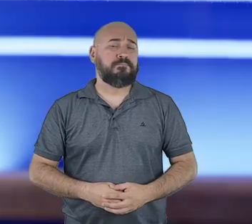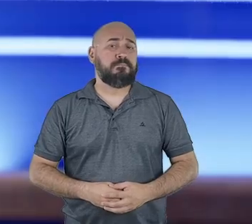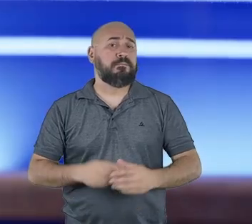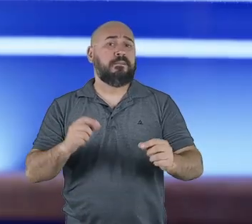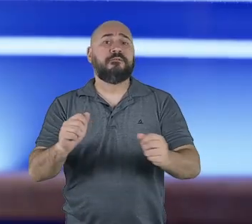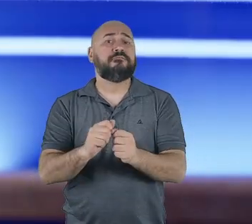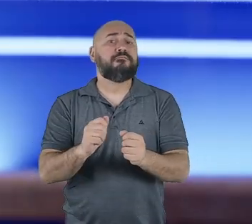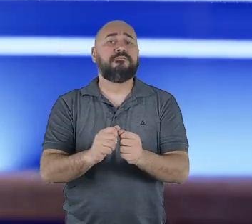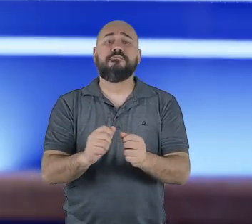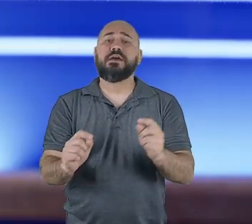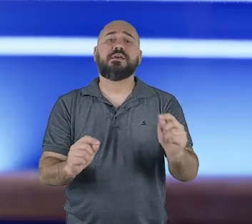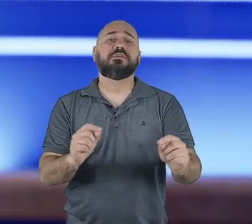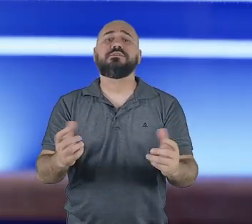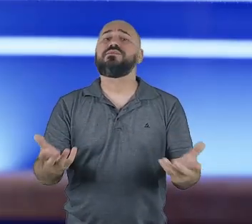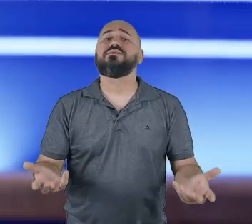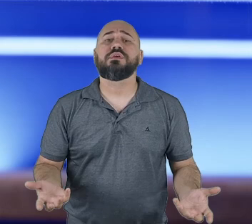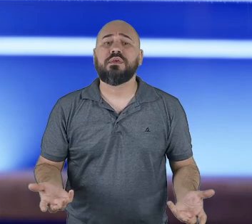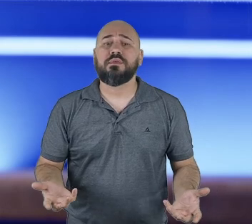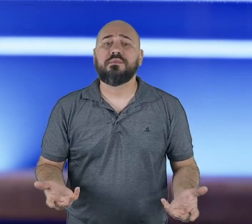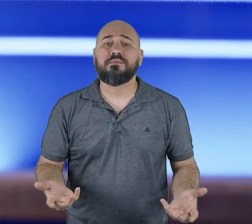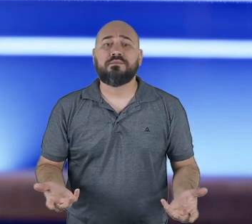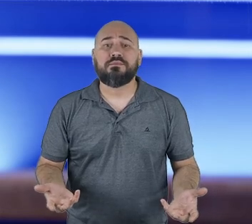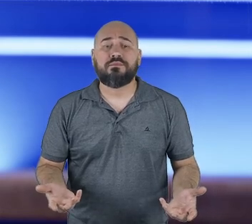E o que temos que fazer?